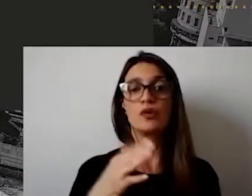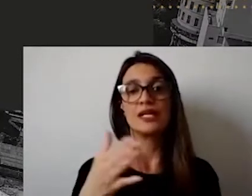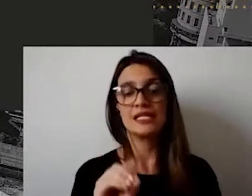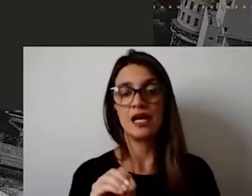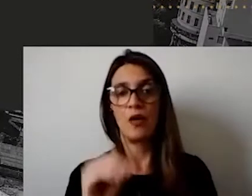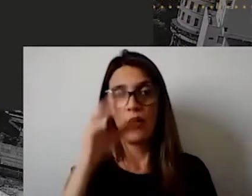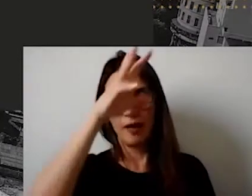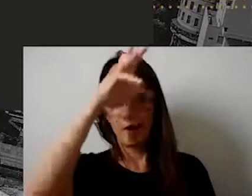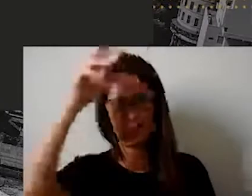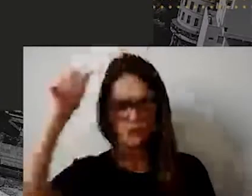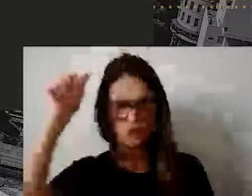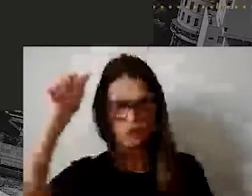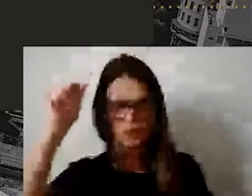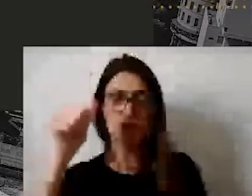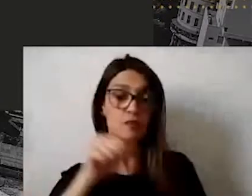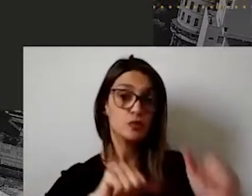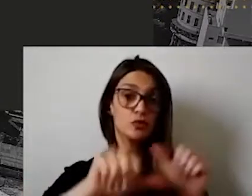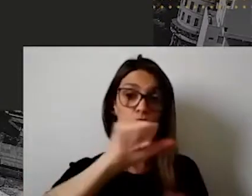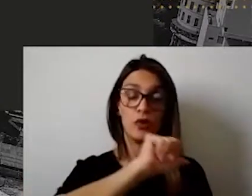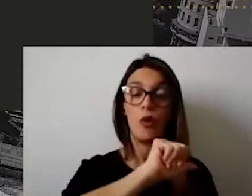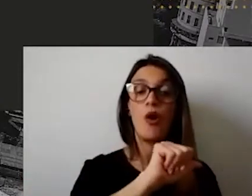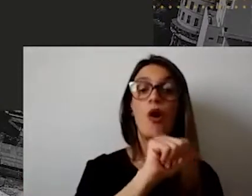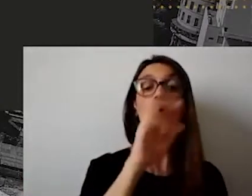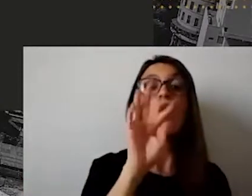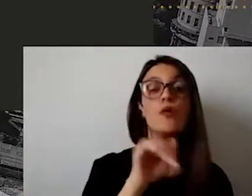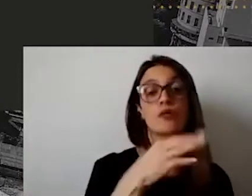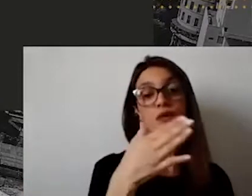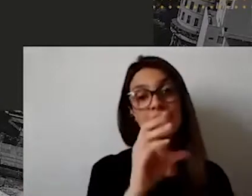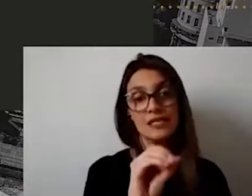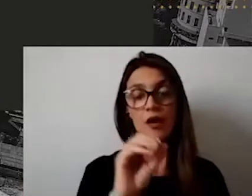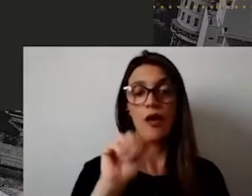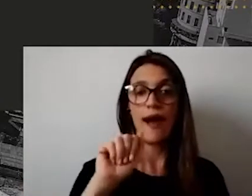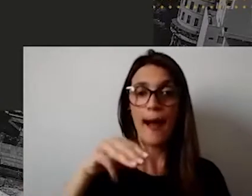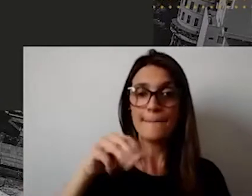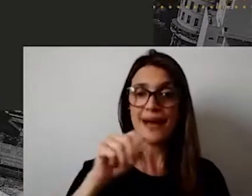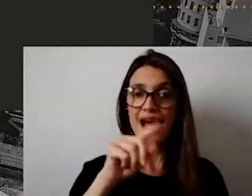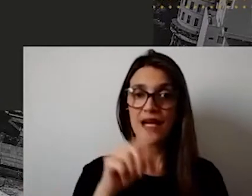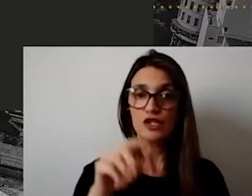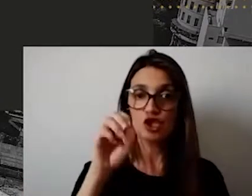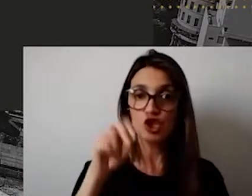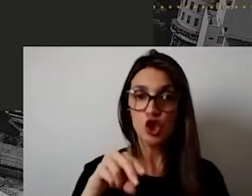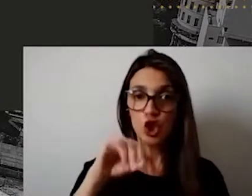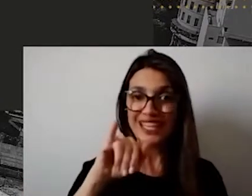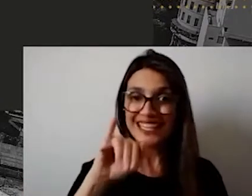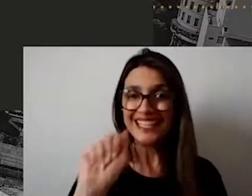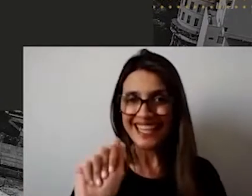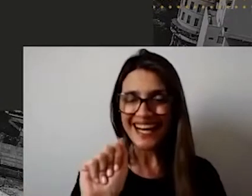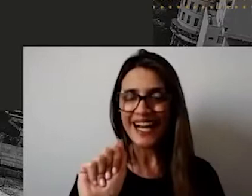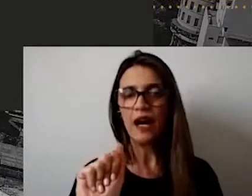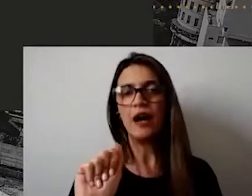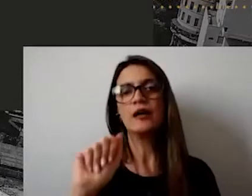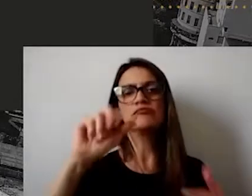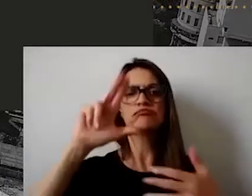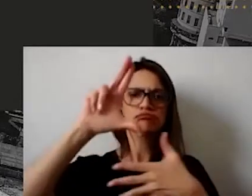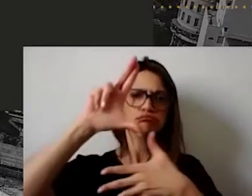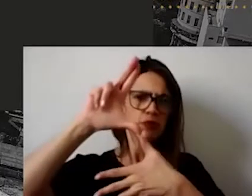estado do Amazonas, mas hoje está com um olhar mais amplo para os demais países, né, para o Peru, para a Colômbia, o Equador, que a